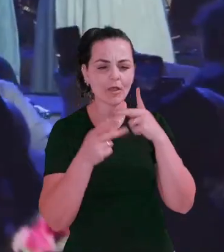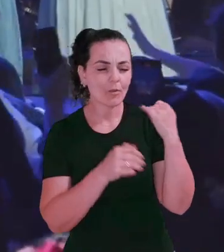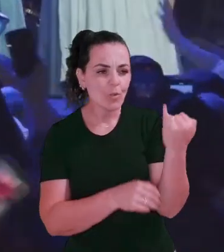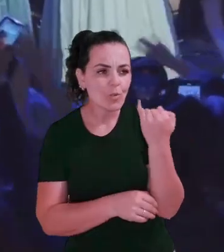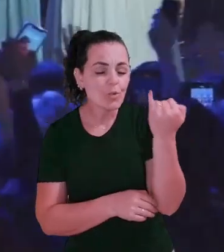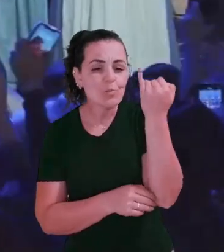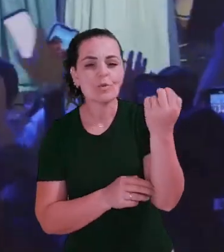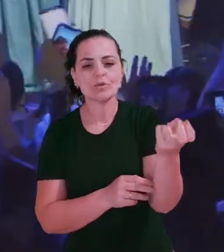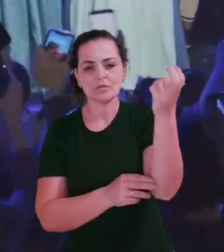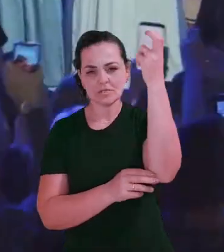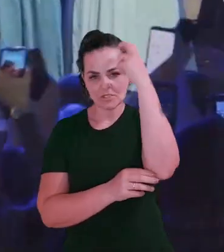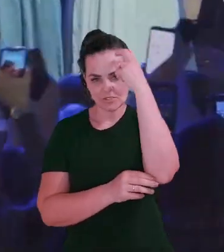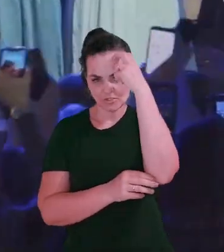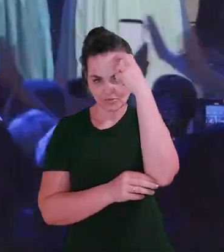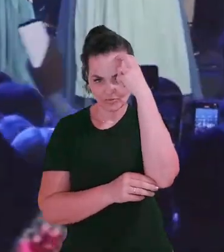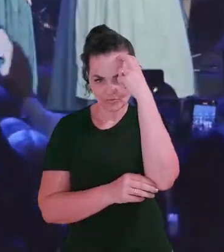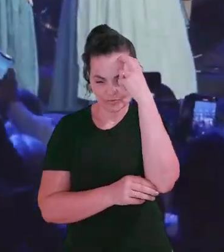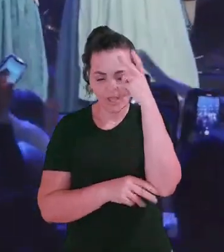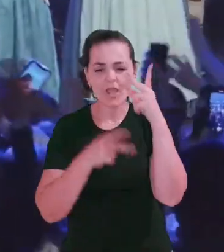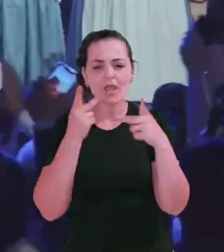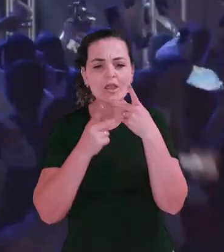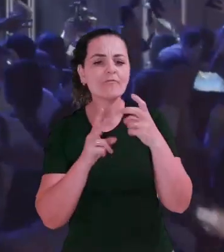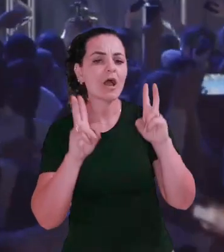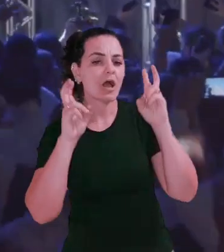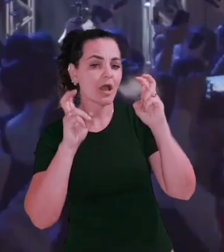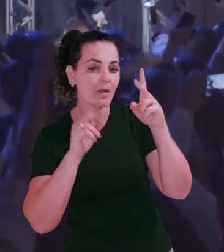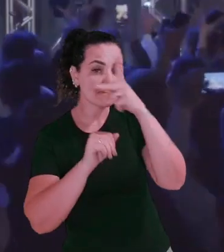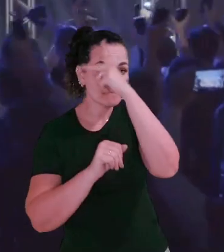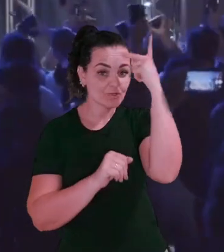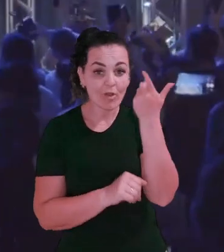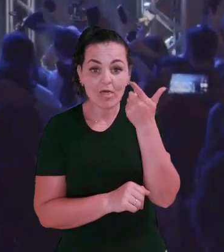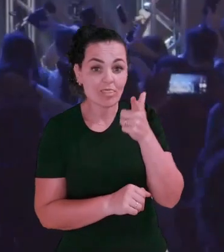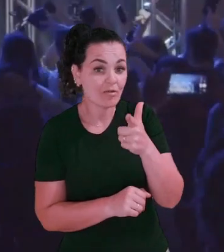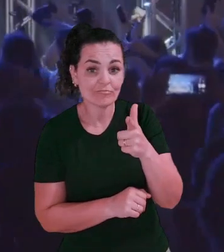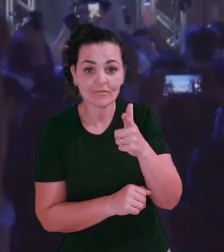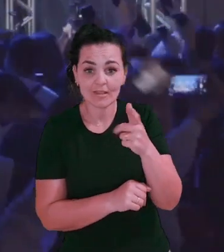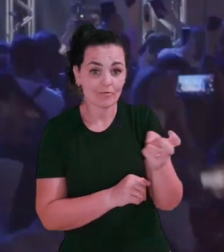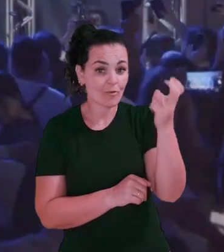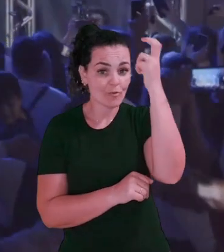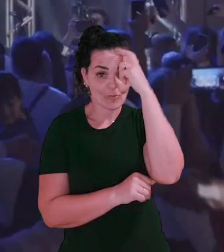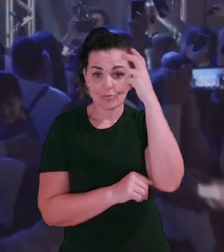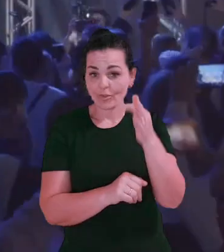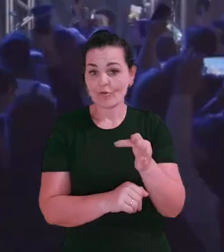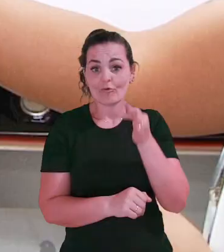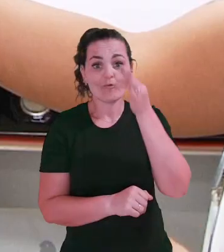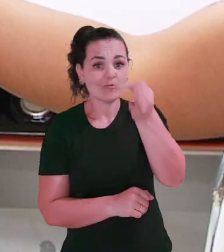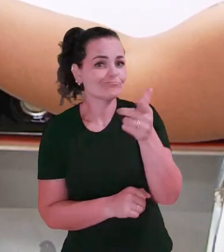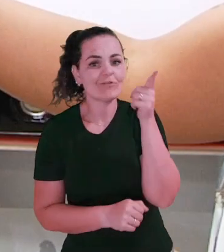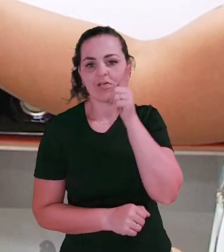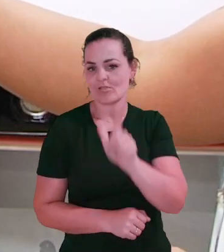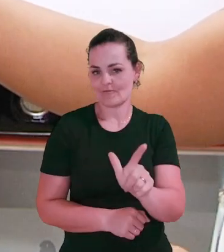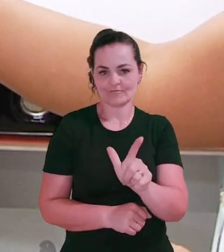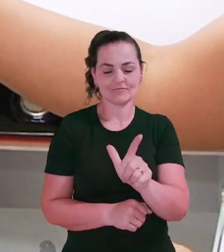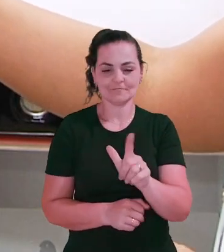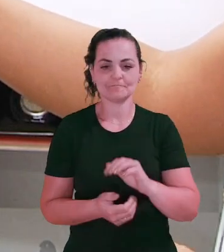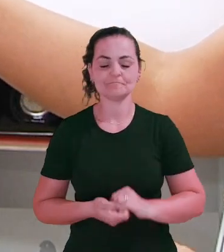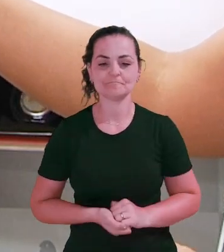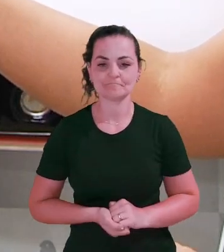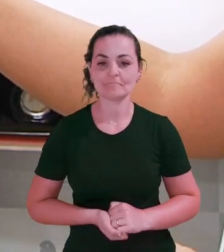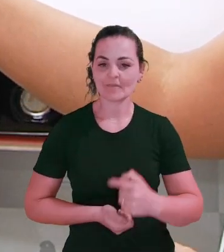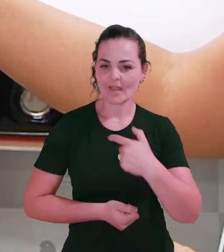é de suma importância para a cultura para ele um povo sem cultura é um povo sem futuro olha para